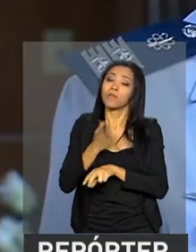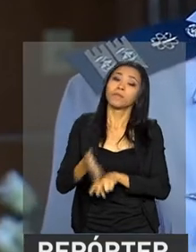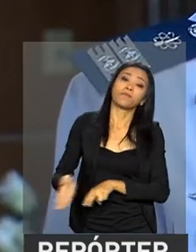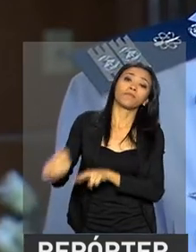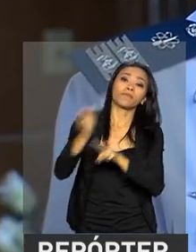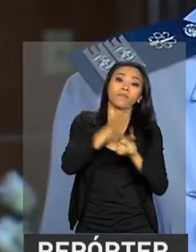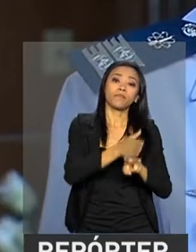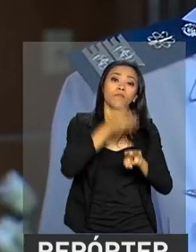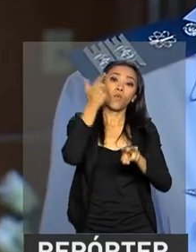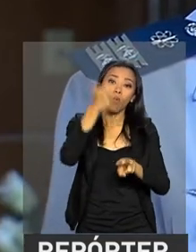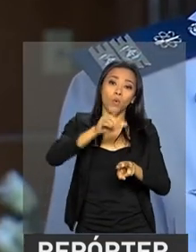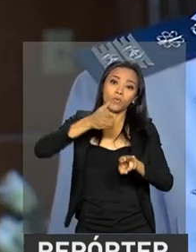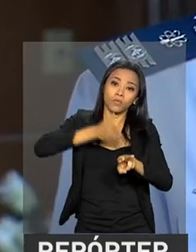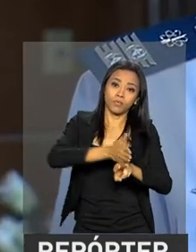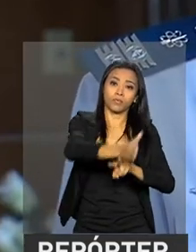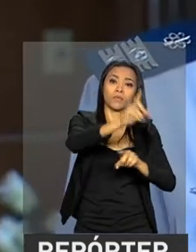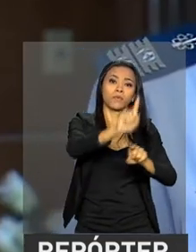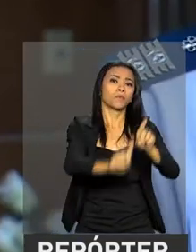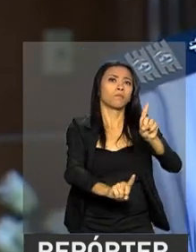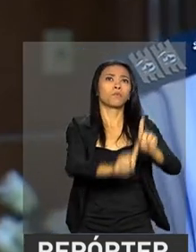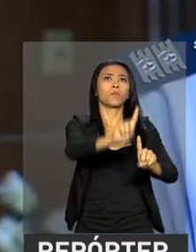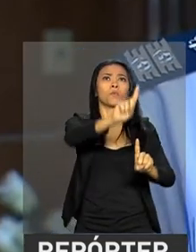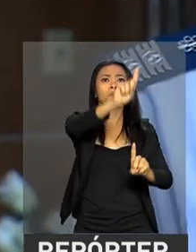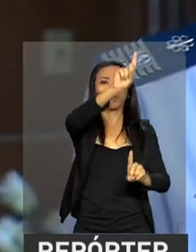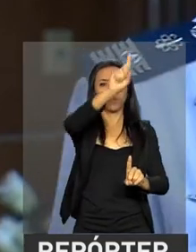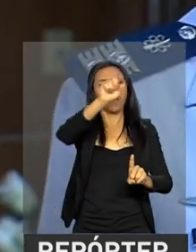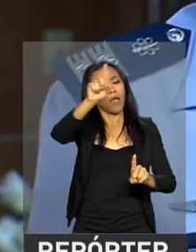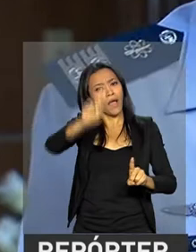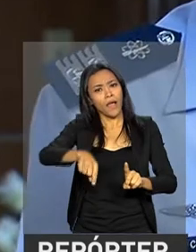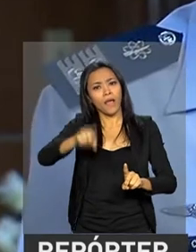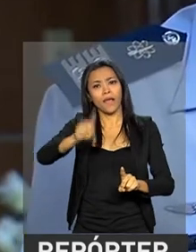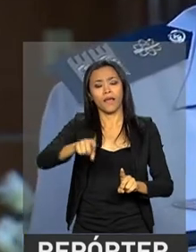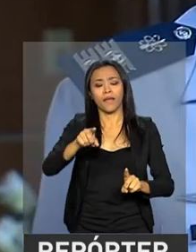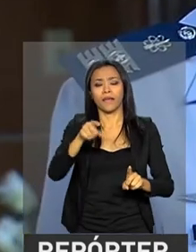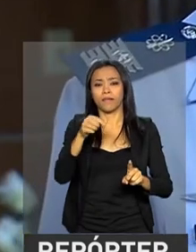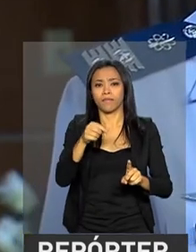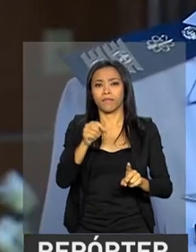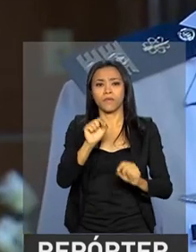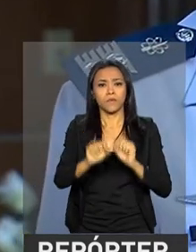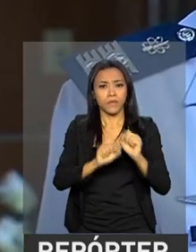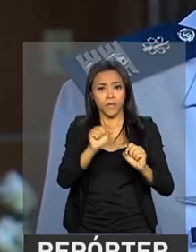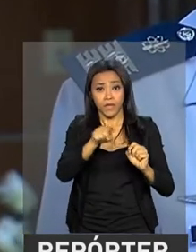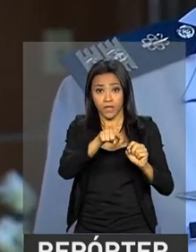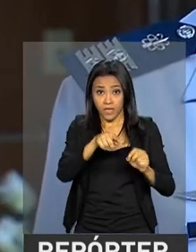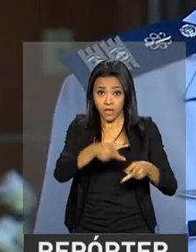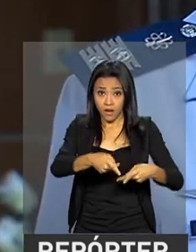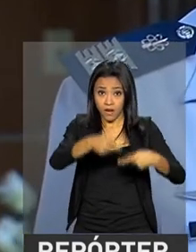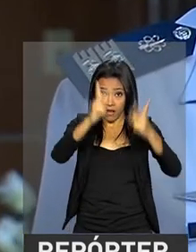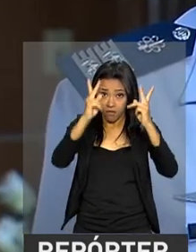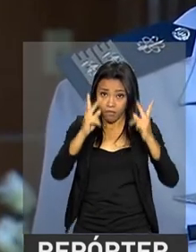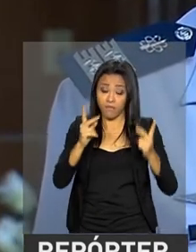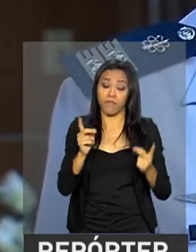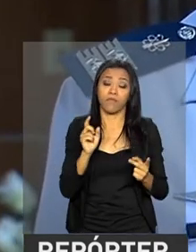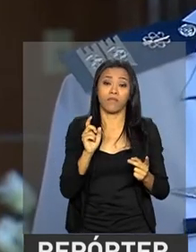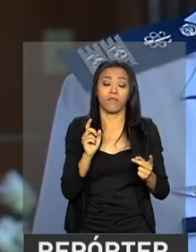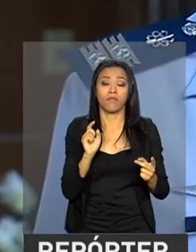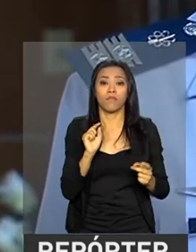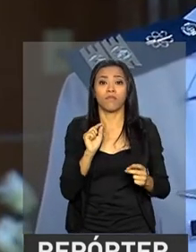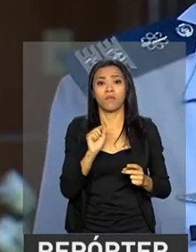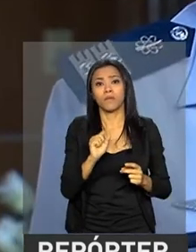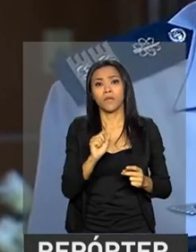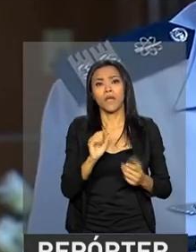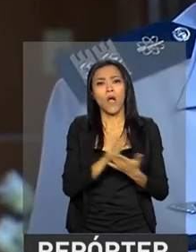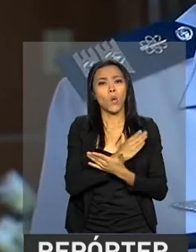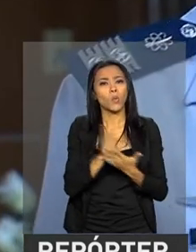de lançamento que nós também fazemos aqui são de foguetes suborbitais que carregam como carga útil